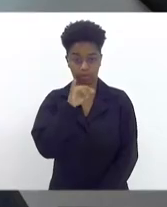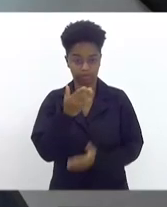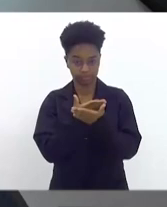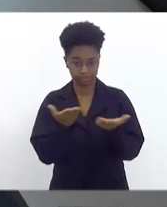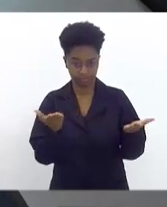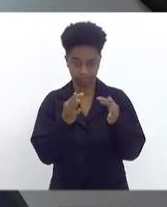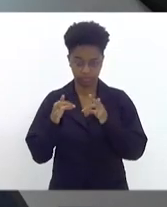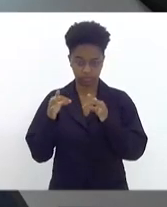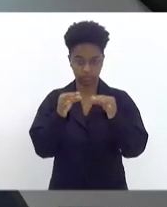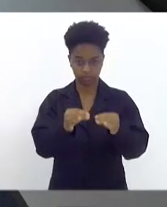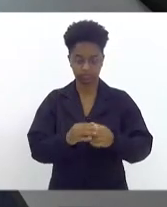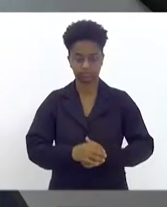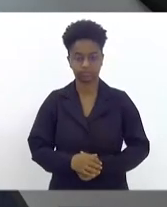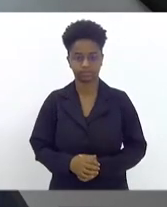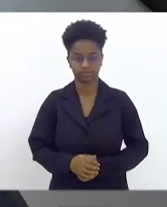Bom dia a todos.